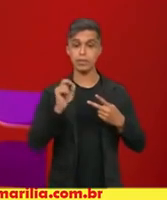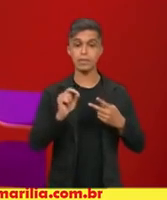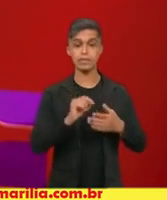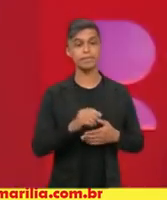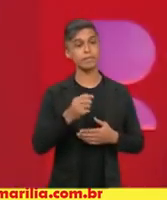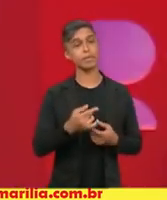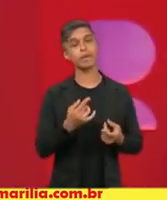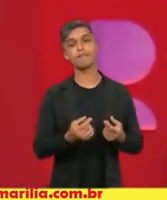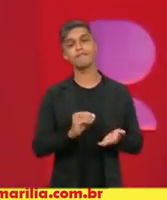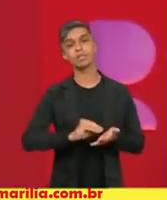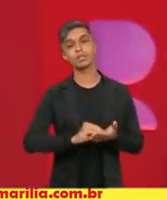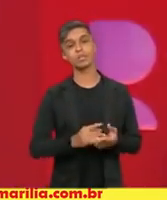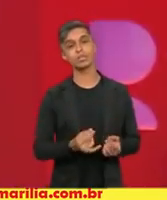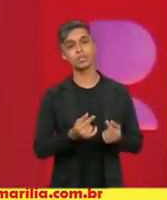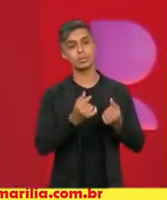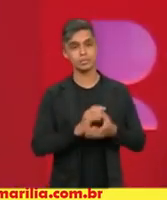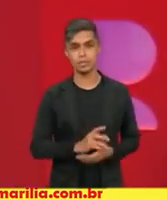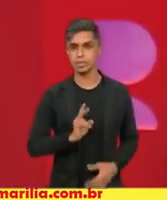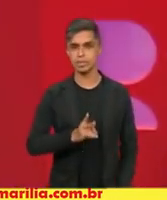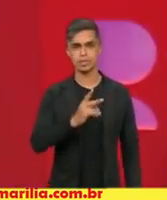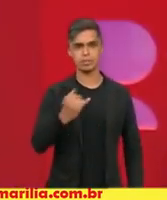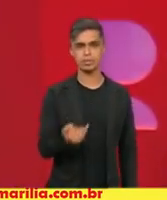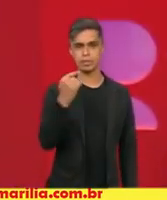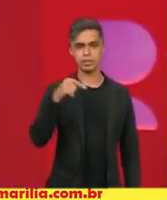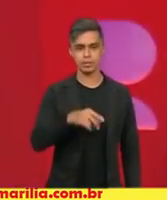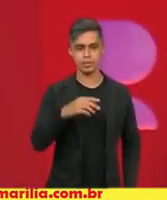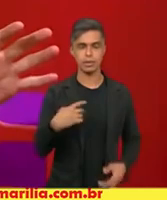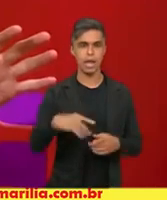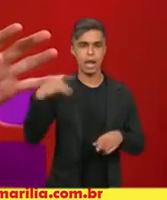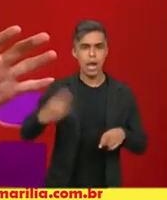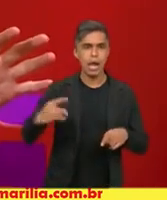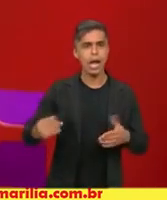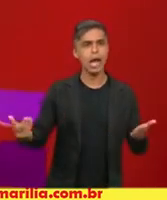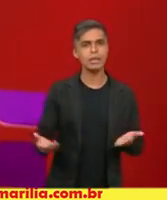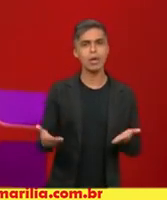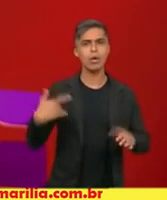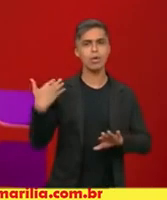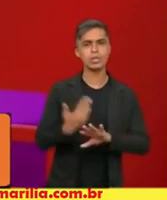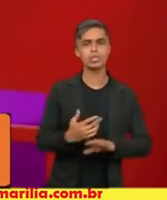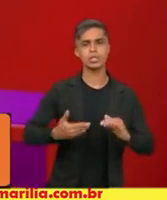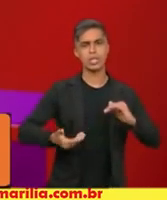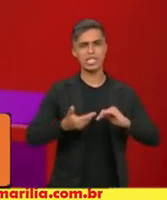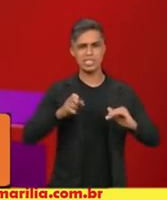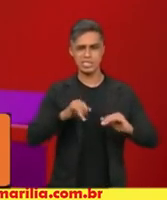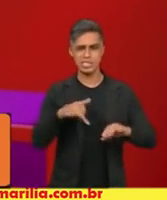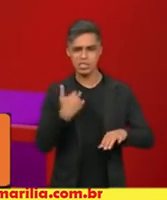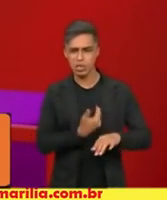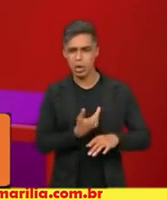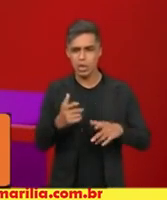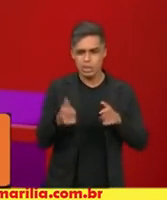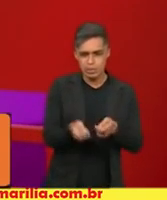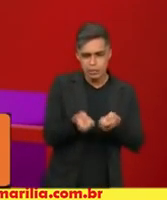justamente o orçamento. O orçamento é sempre chave. A pancadaria que existe até hoje no Congresso, se a gente aperta,